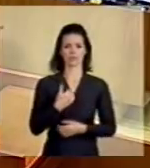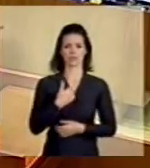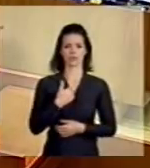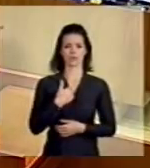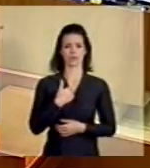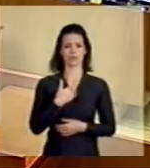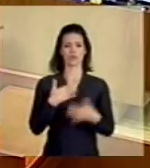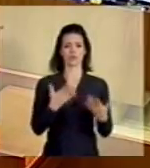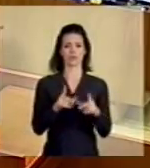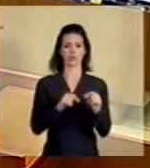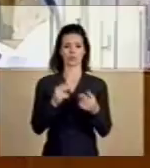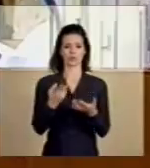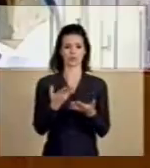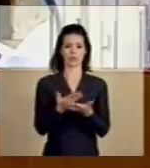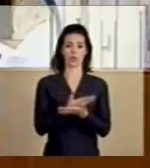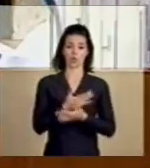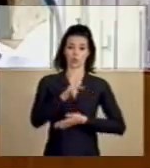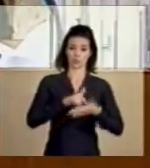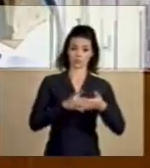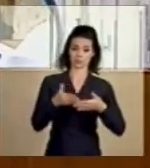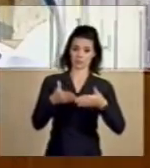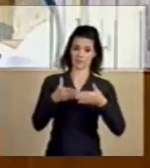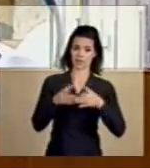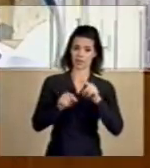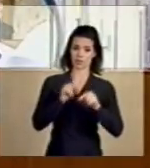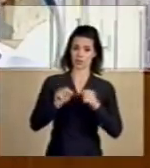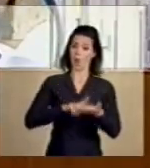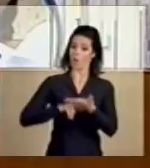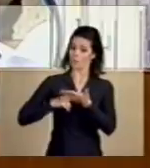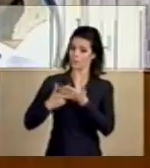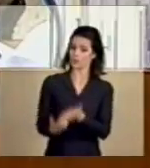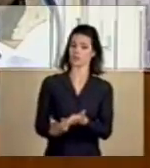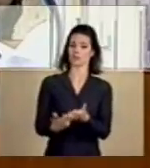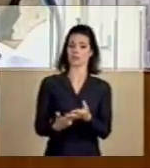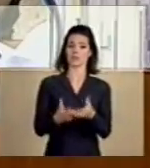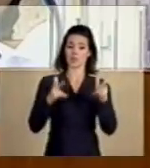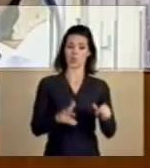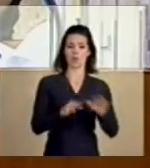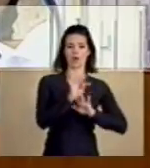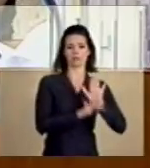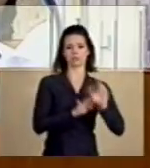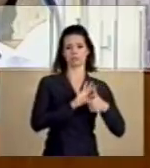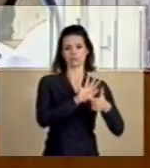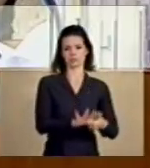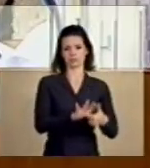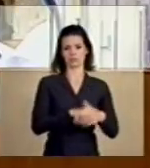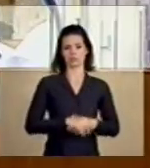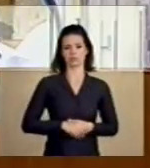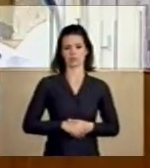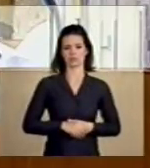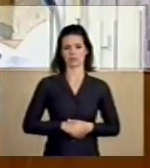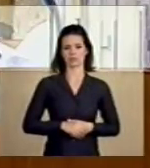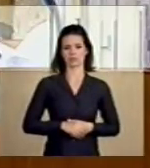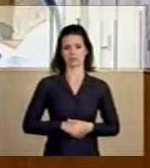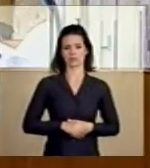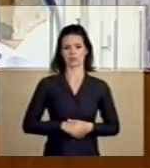pedia a exclusão. Porque pede exatamente a interpretação conforme. Isso, mas não o se pedia a exclusão de autorização judicial. Por